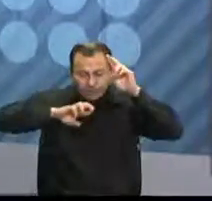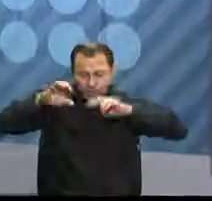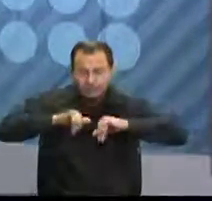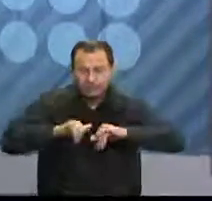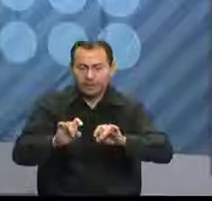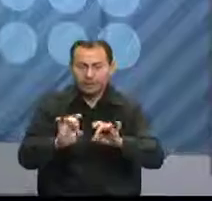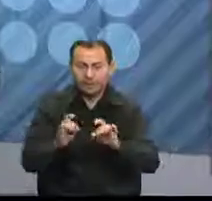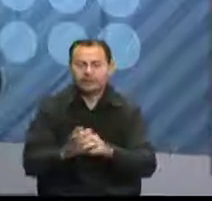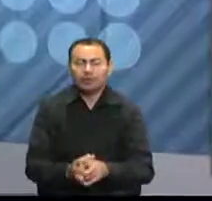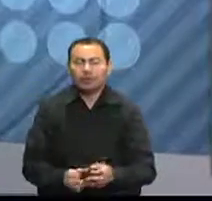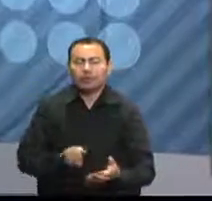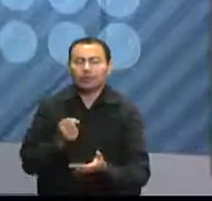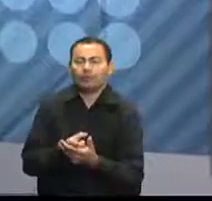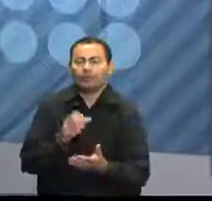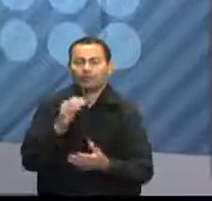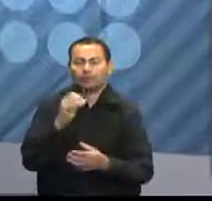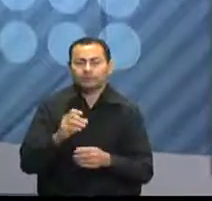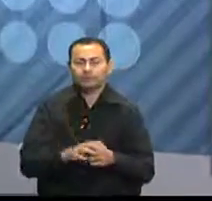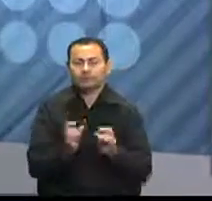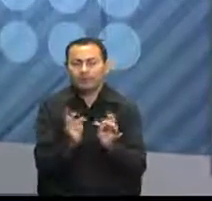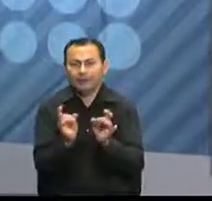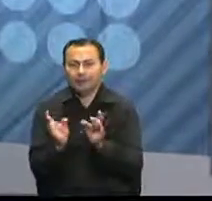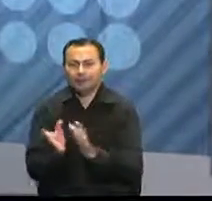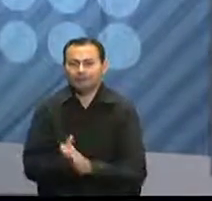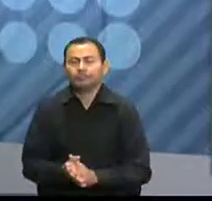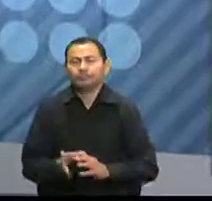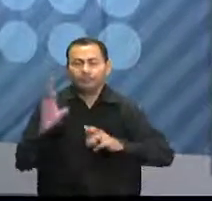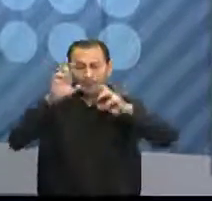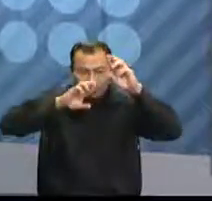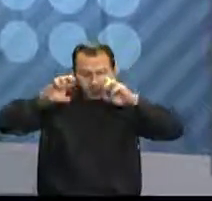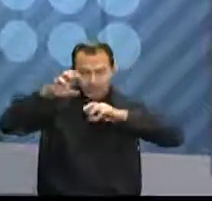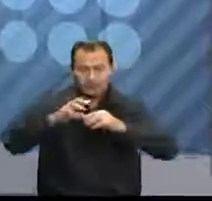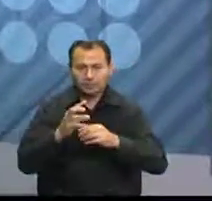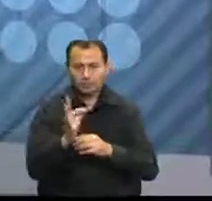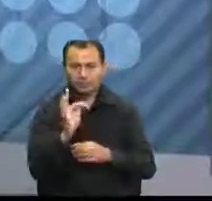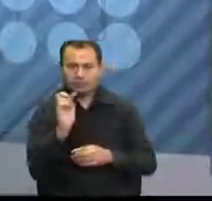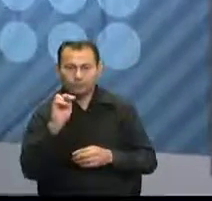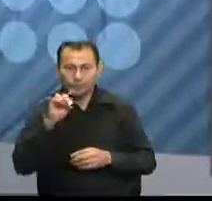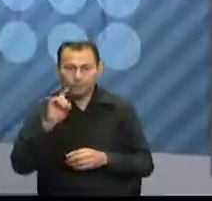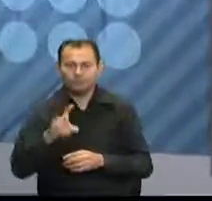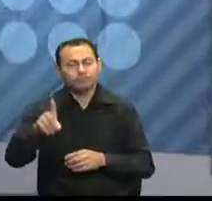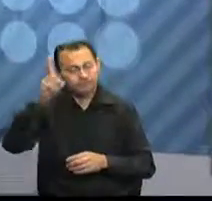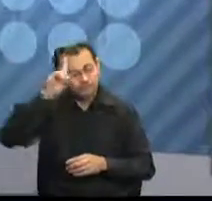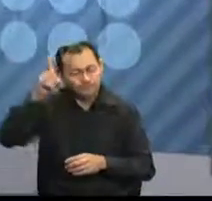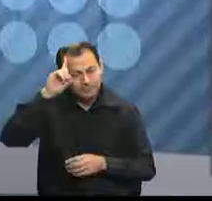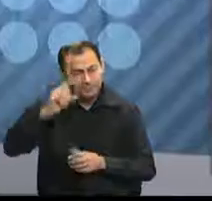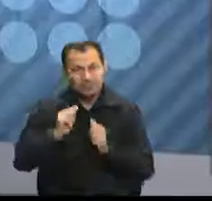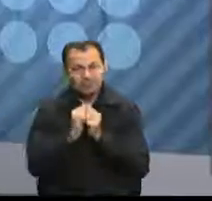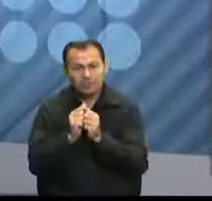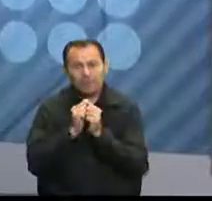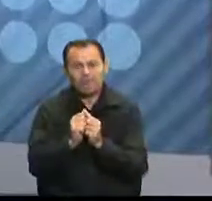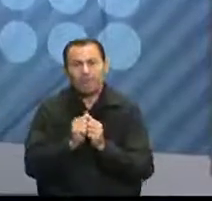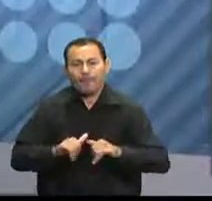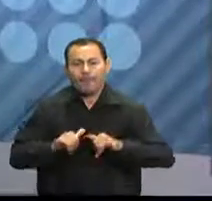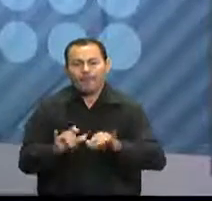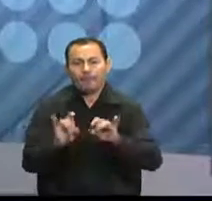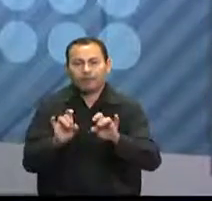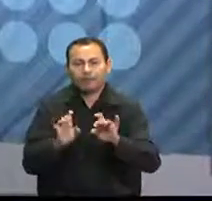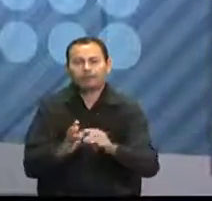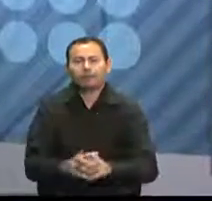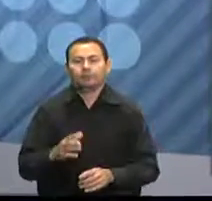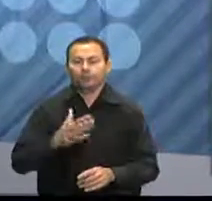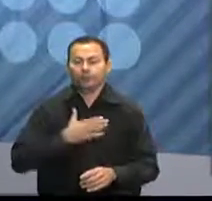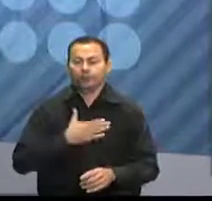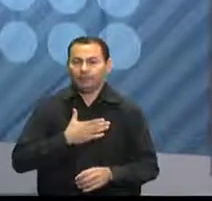mercado com pressões vêm de doações analisa os fundos têm diariamente o acompanha o mercado e